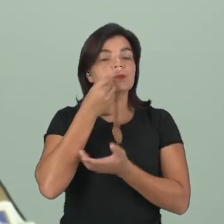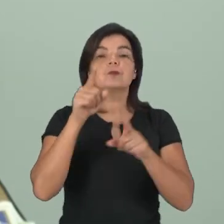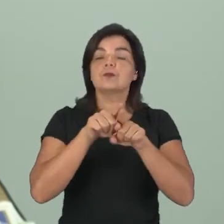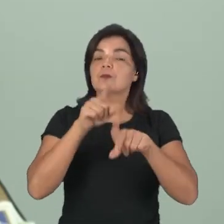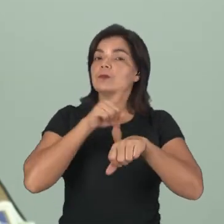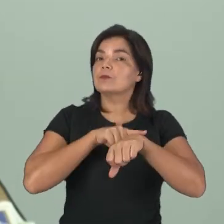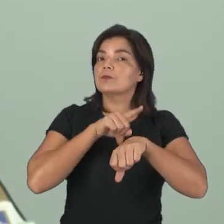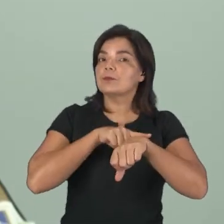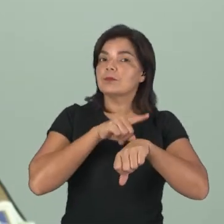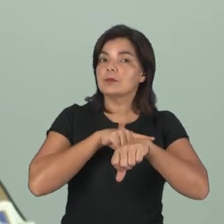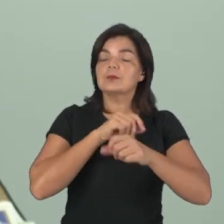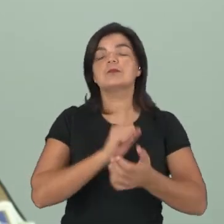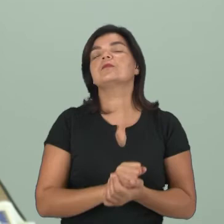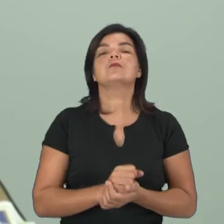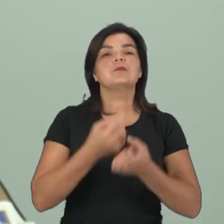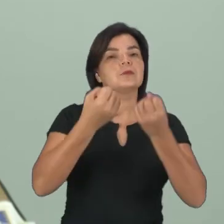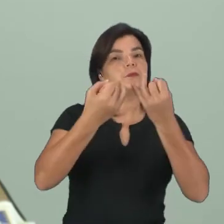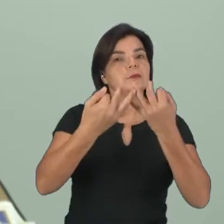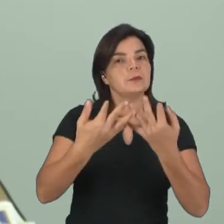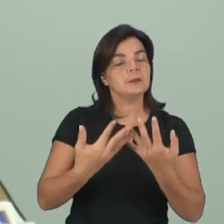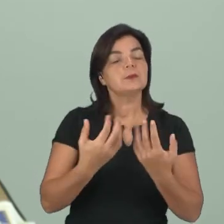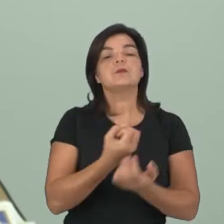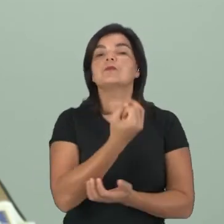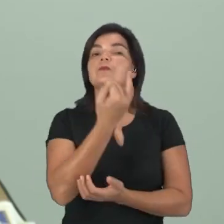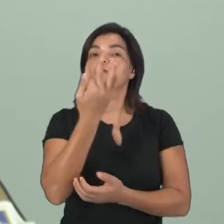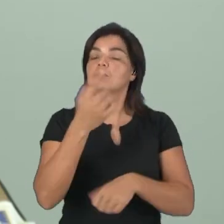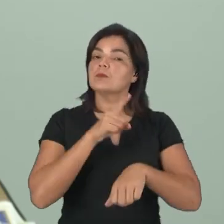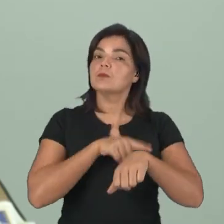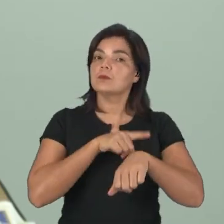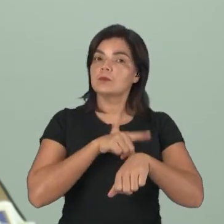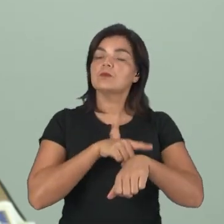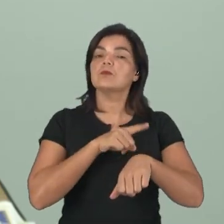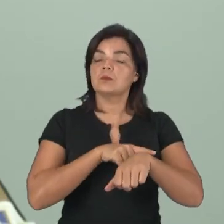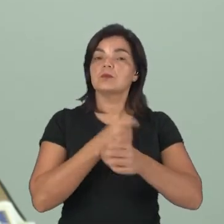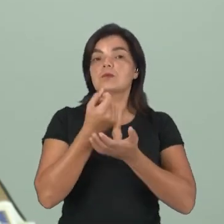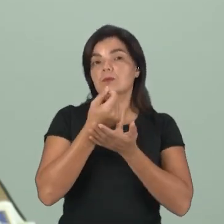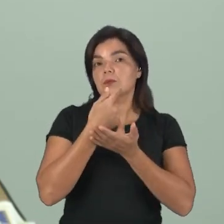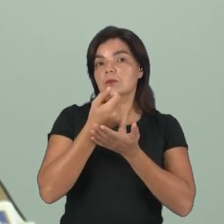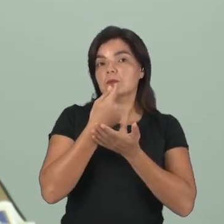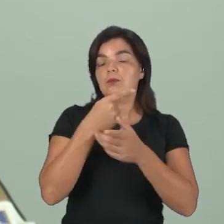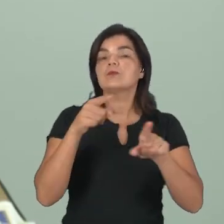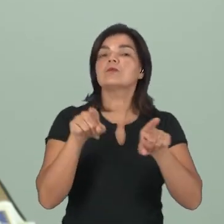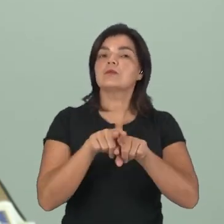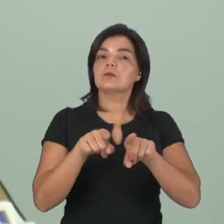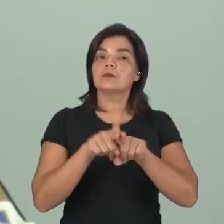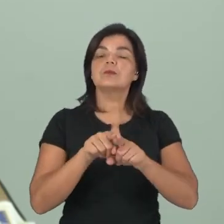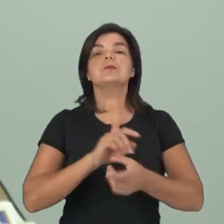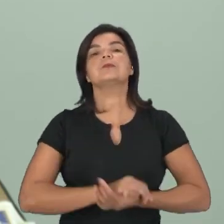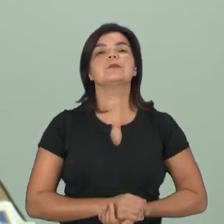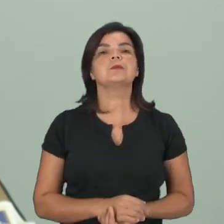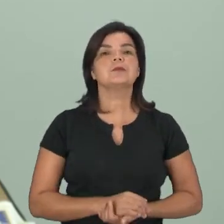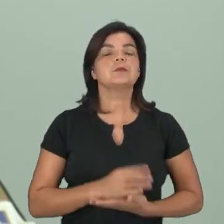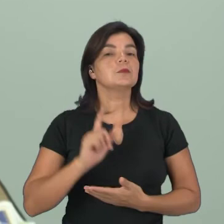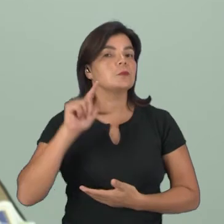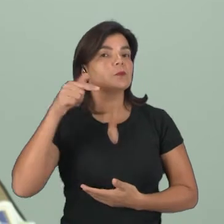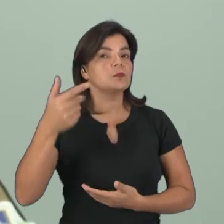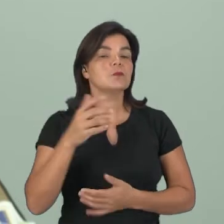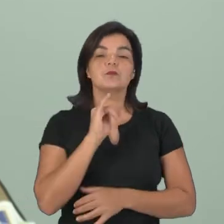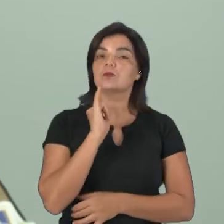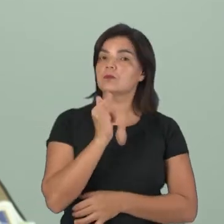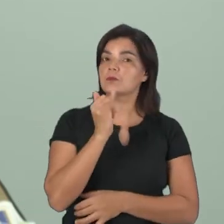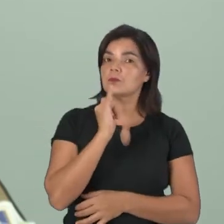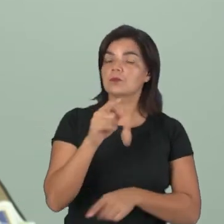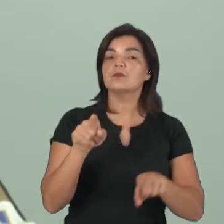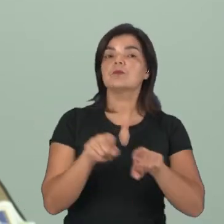o dia não mas o horário ela vem falando em quanto tempo nós devemos tomar aquele determinado medicamento e ou as